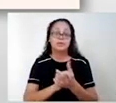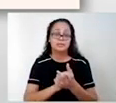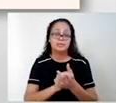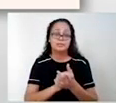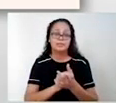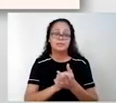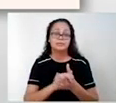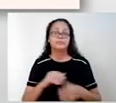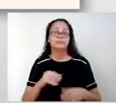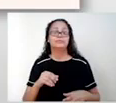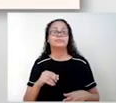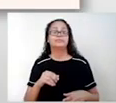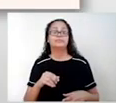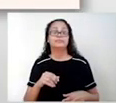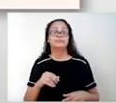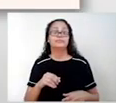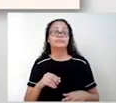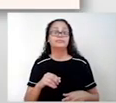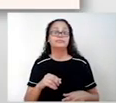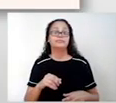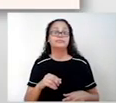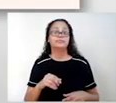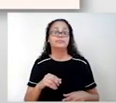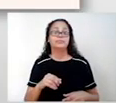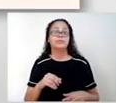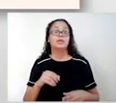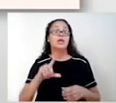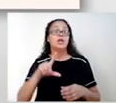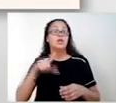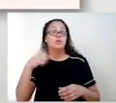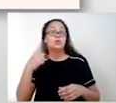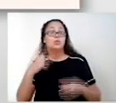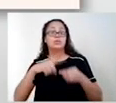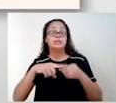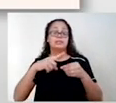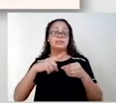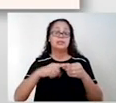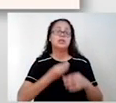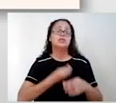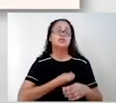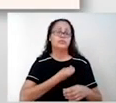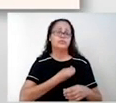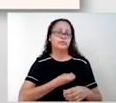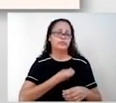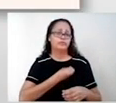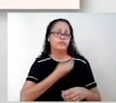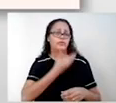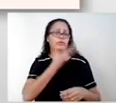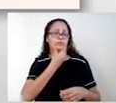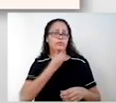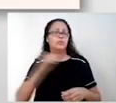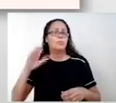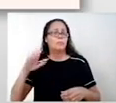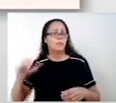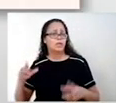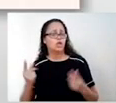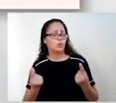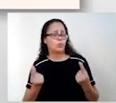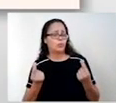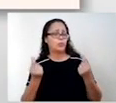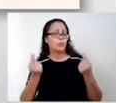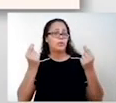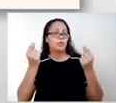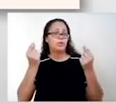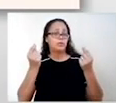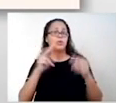pai. Em Desatino do Sul, que é uma outra cidade, vive um menino muito rico e mimado,